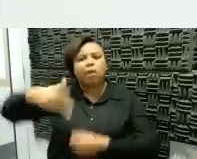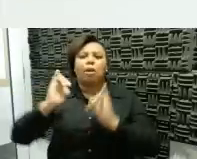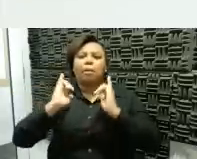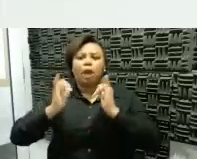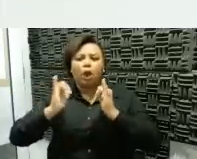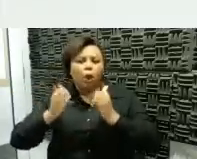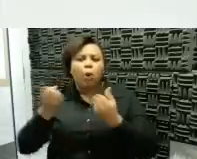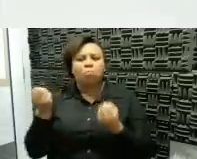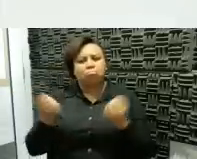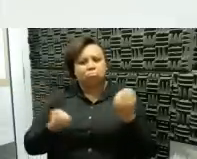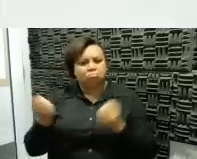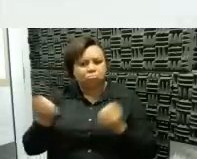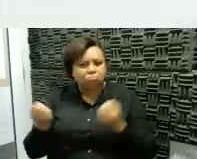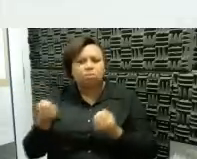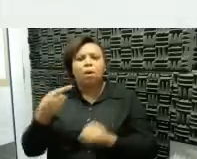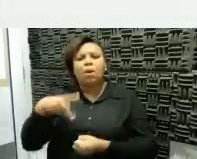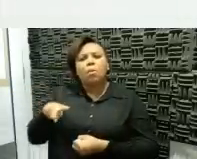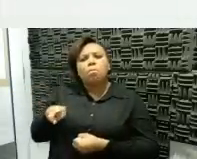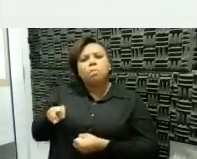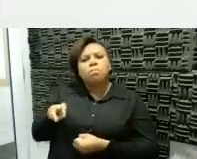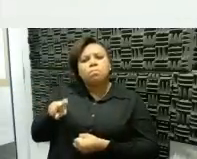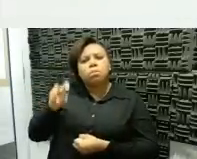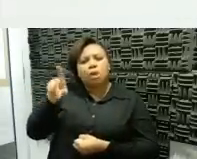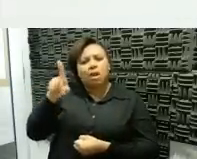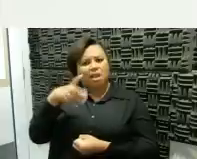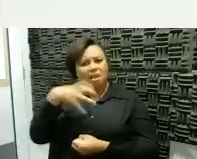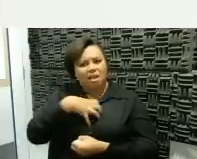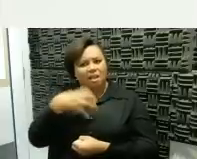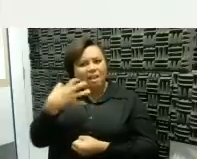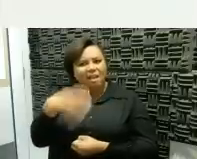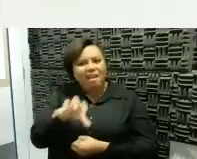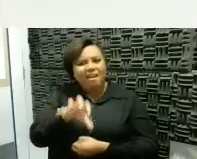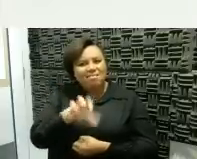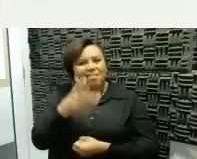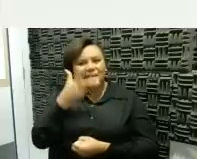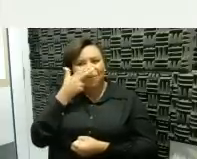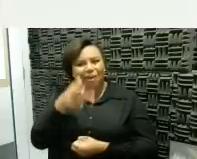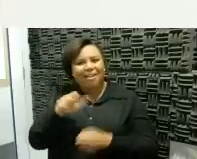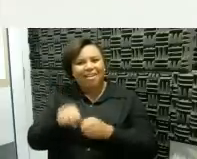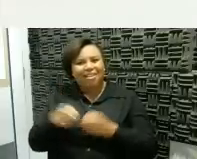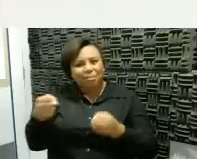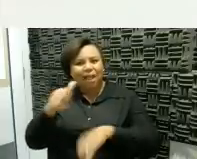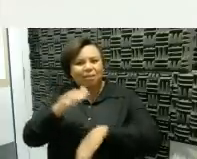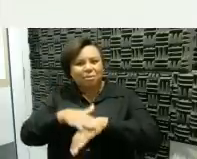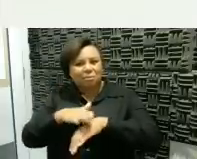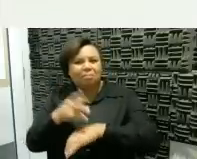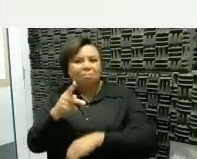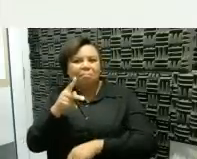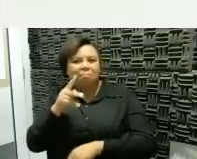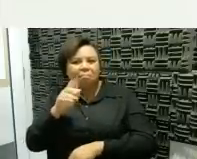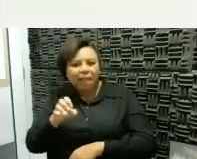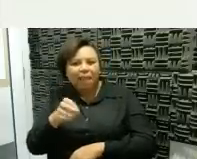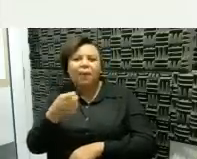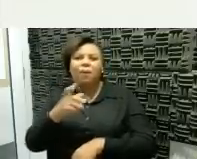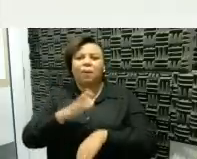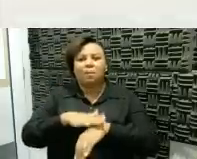subir uma escada nessa condição nessa n n nesse nessa situação né de tá com com o pé quebrado por